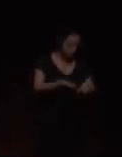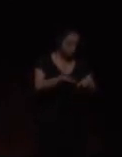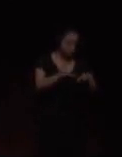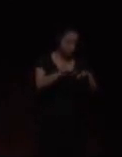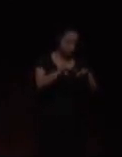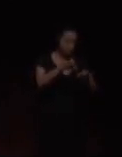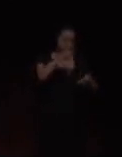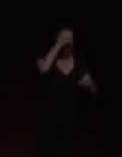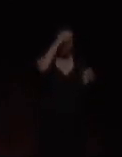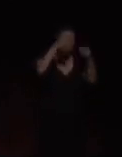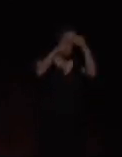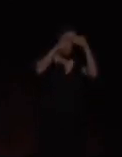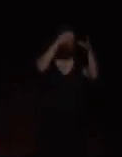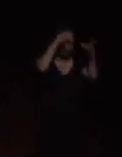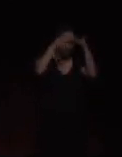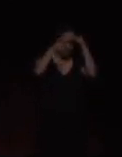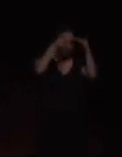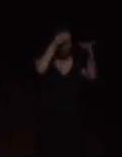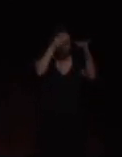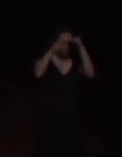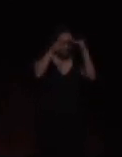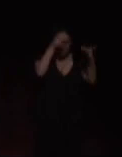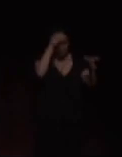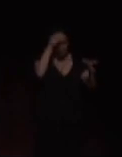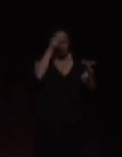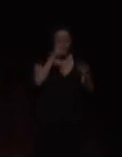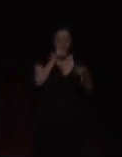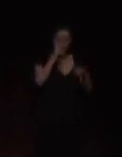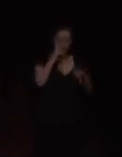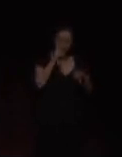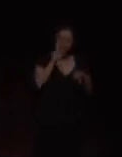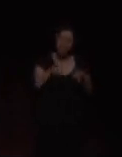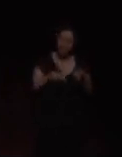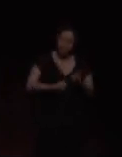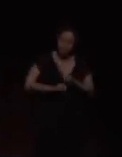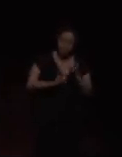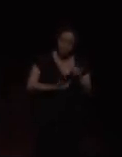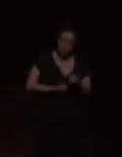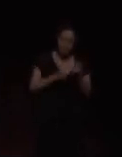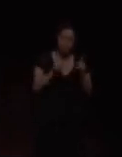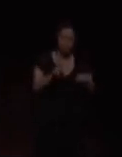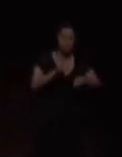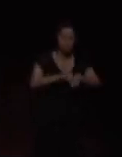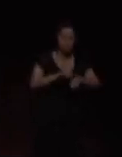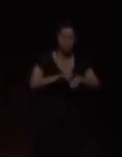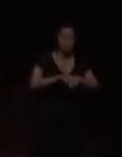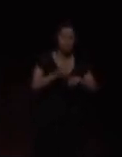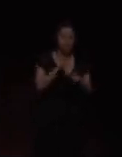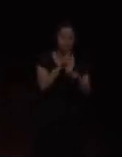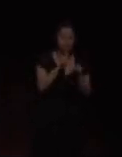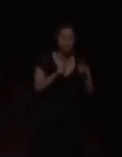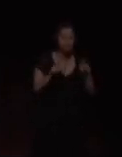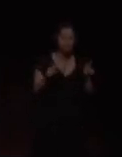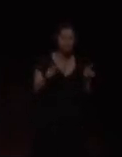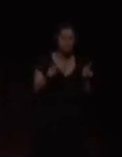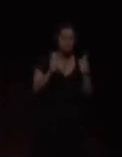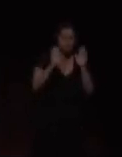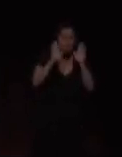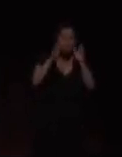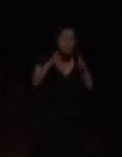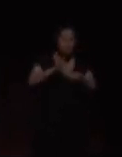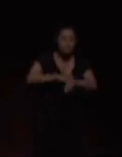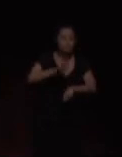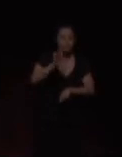tão próximo da poesia, há um tempo onde a linguagem deve se voltar